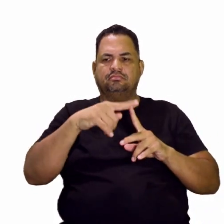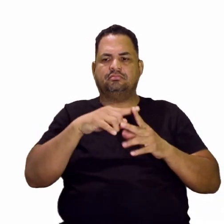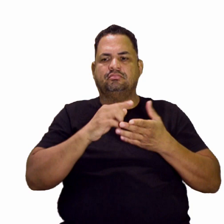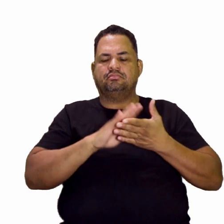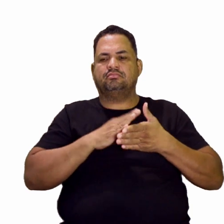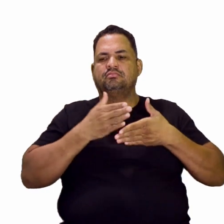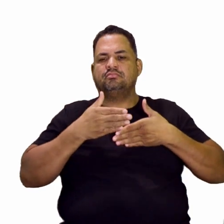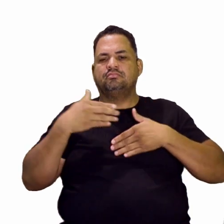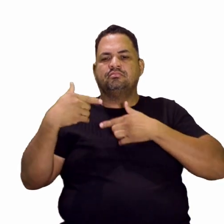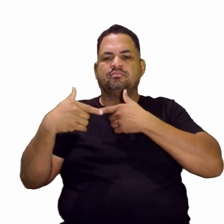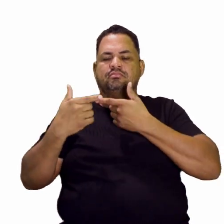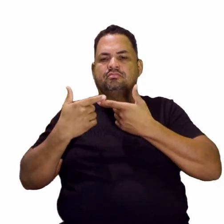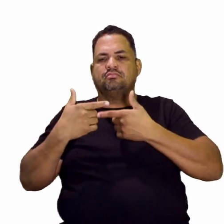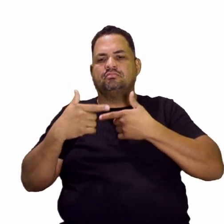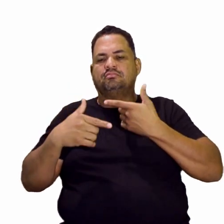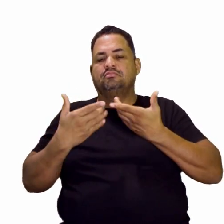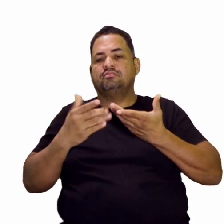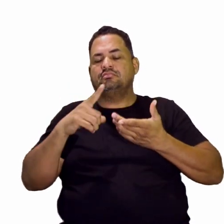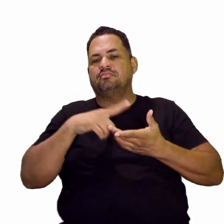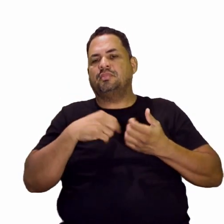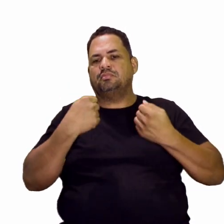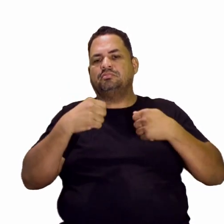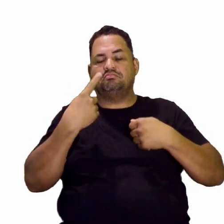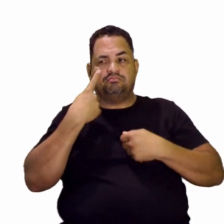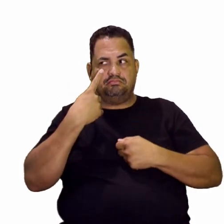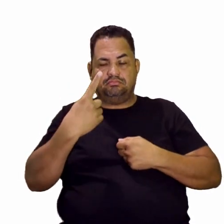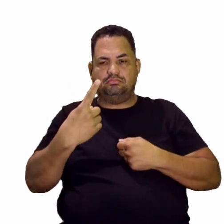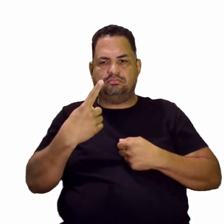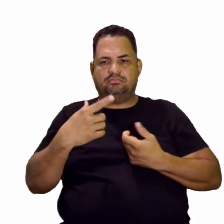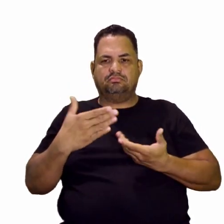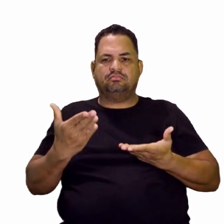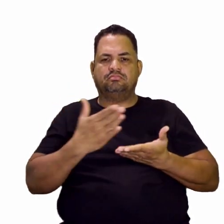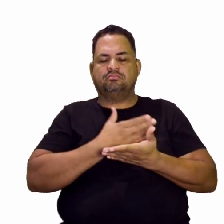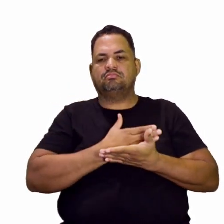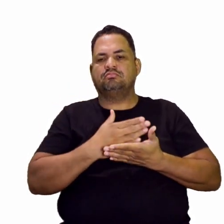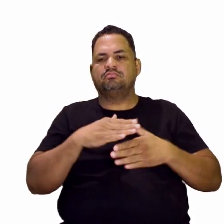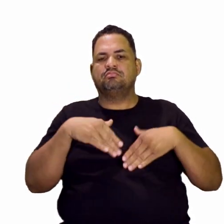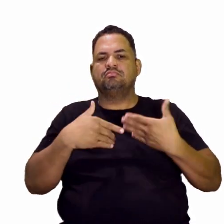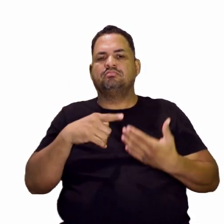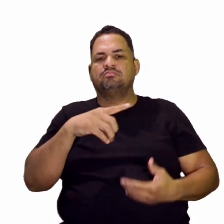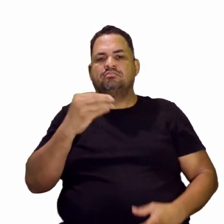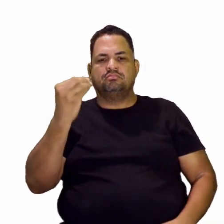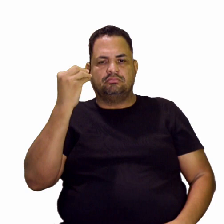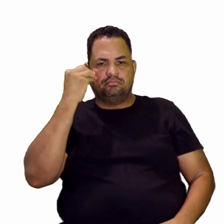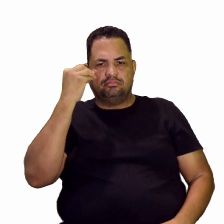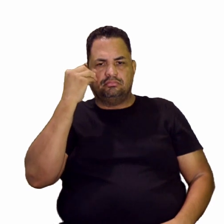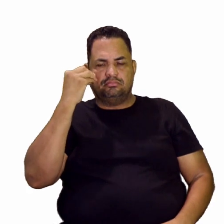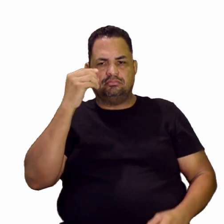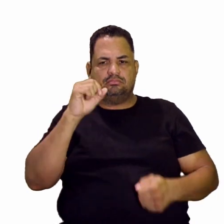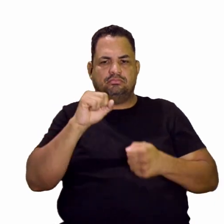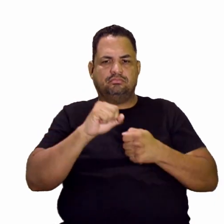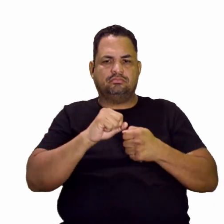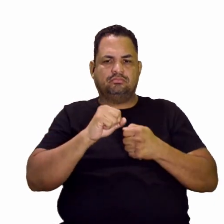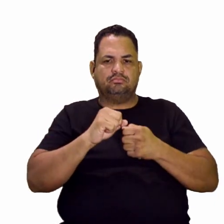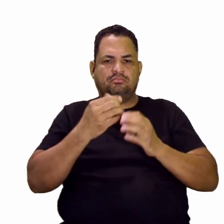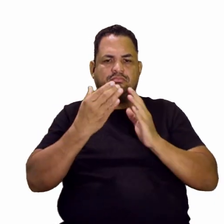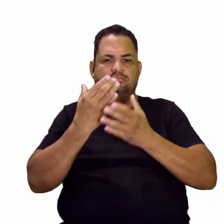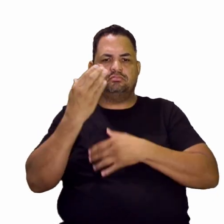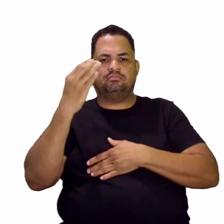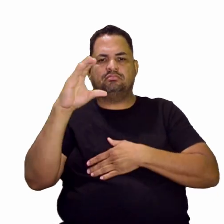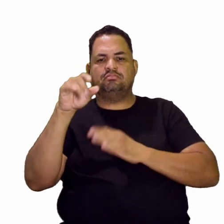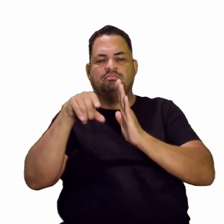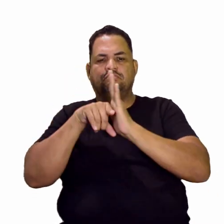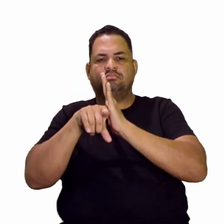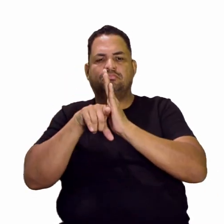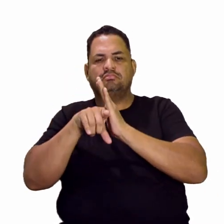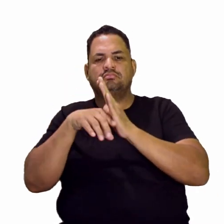reprodução. Então, tem muitas coisas que podem ser observadas a partir do momento em que você tenta, né, fazer uma pesquisa científica